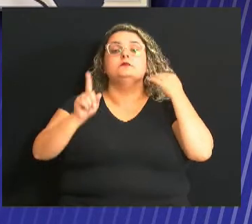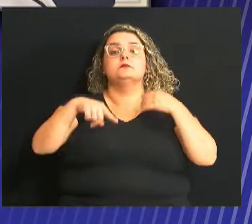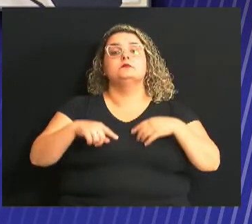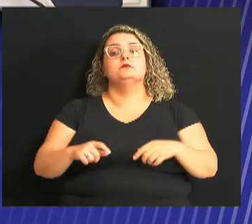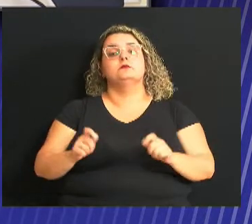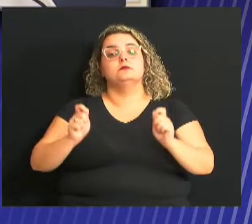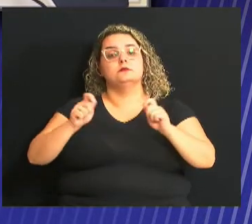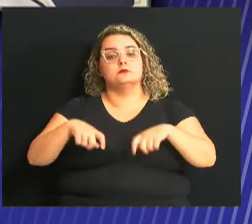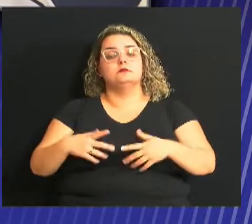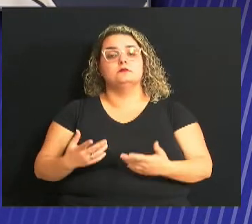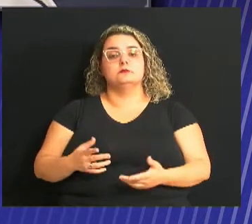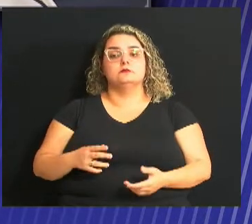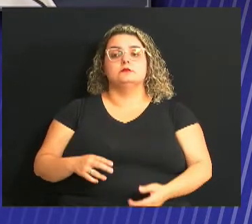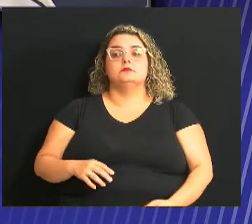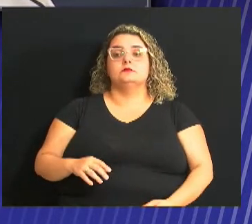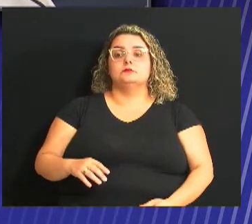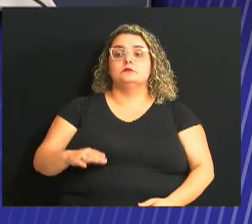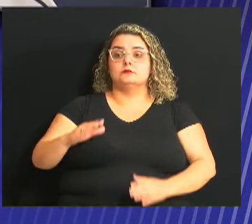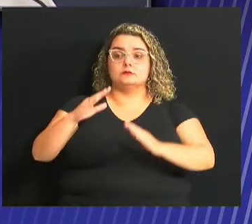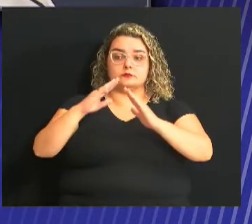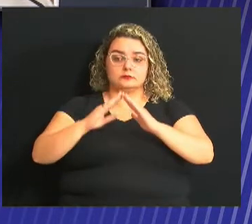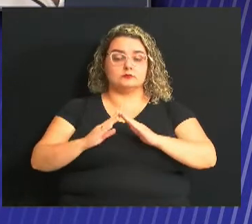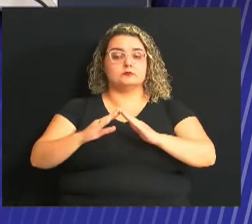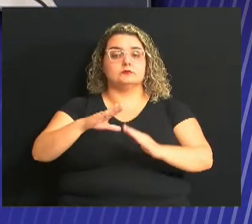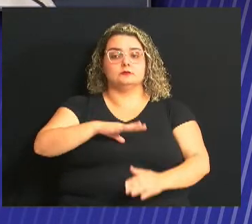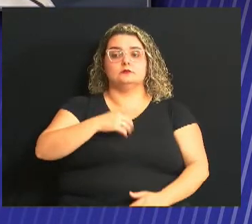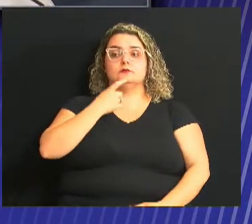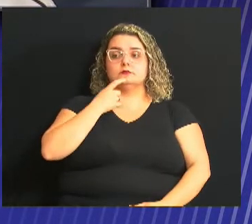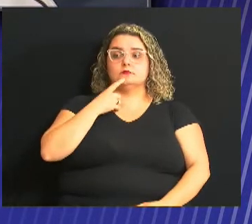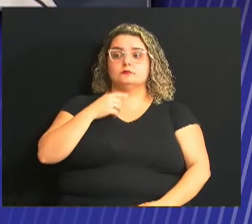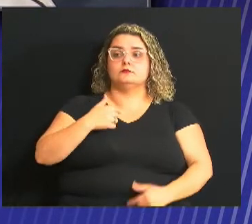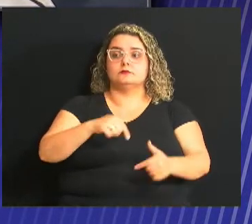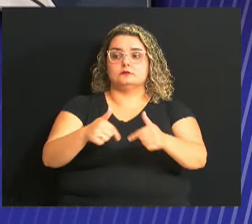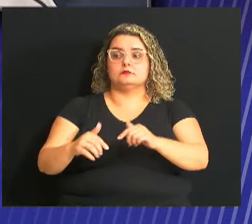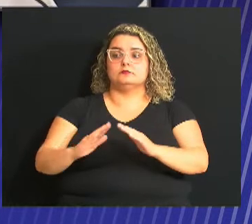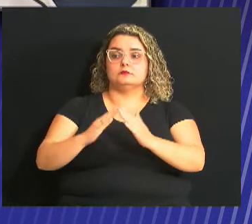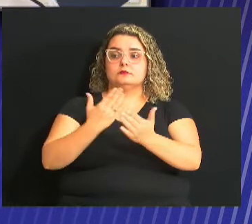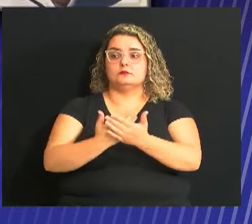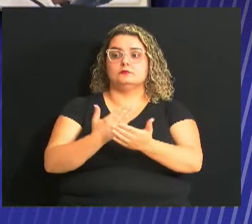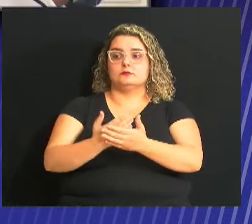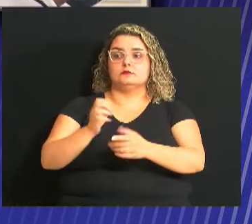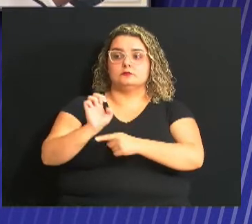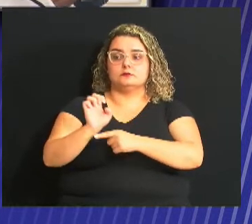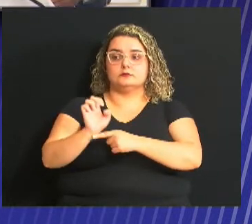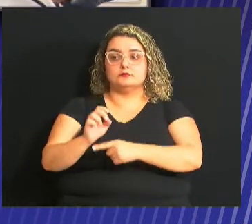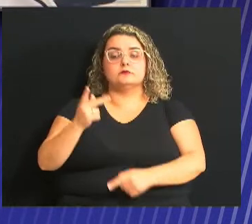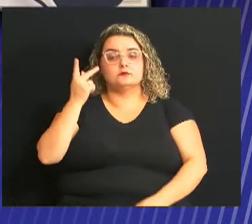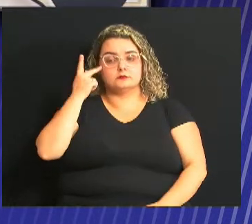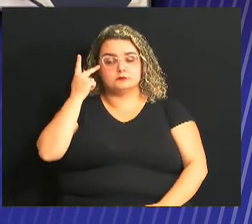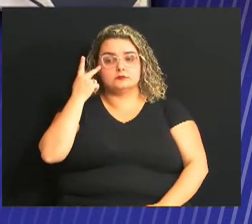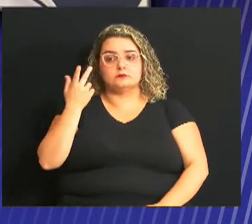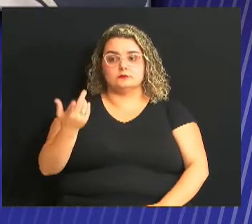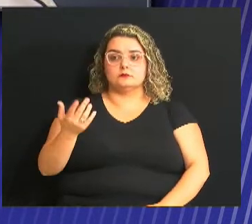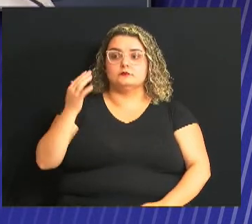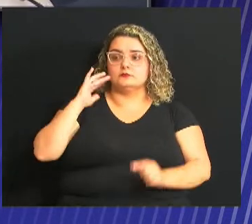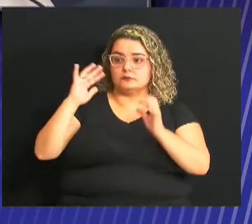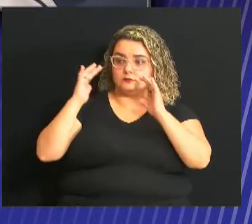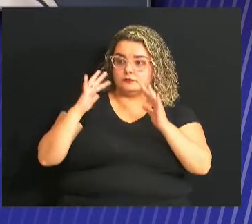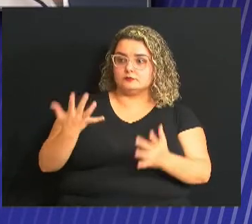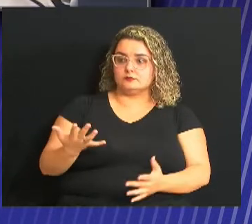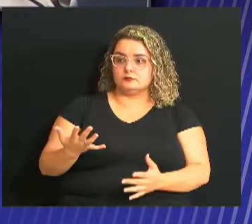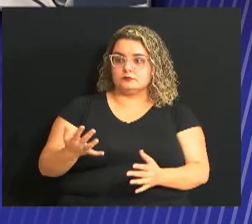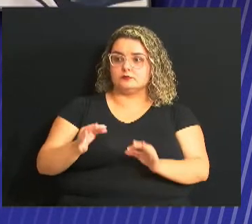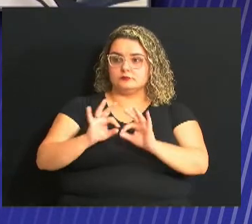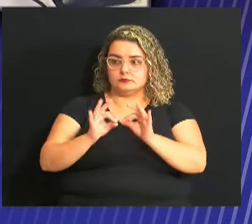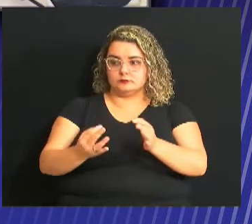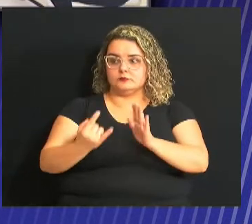Campinas e trabalhar com a educação pública estadual paulista. Esse simples